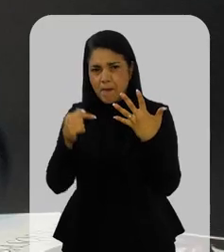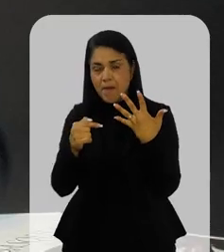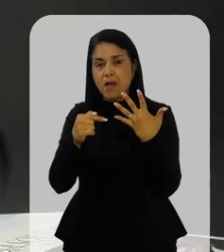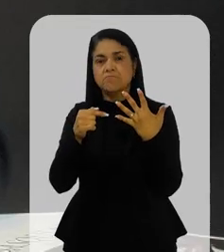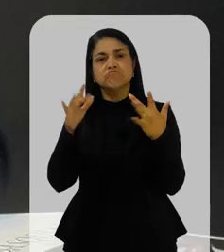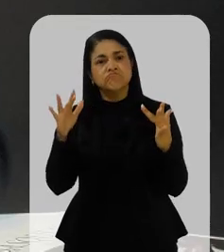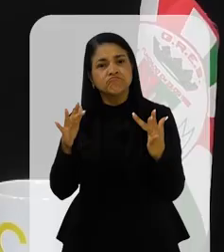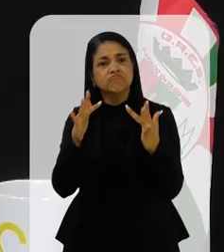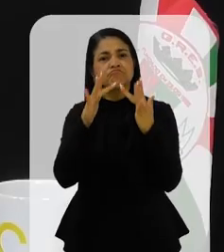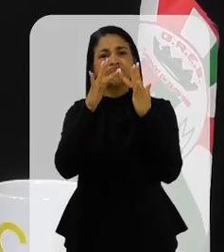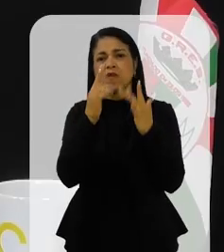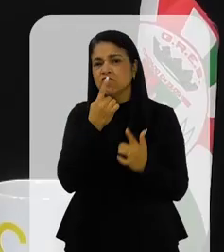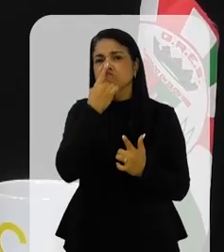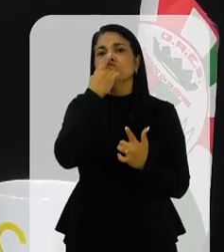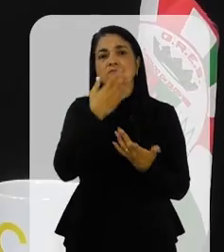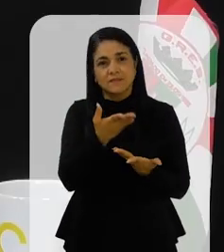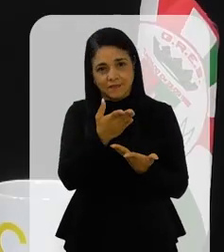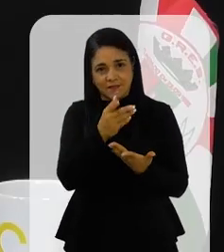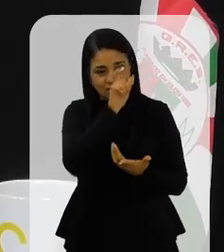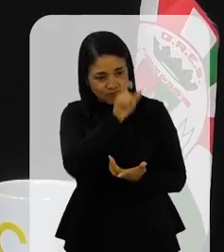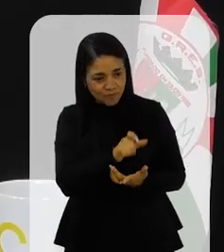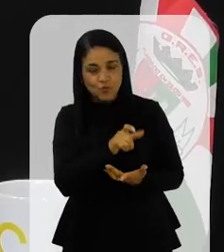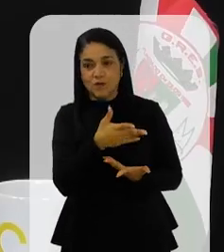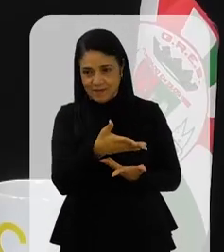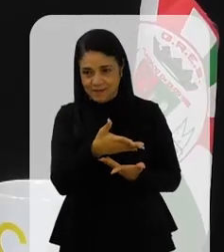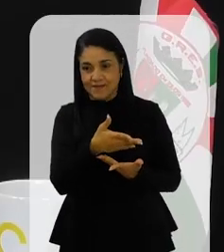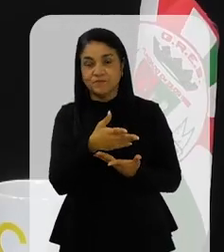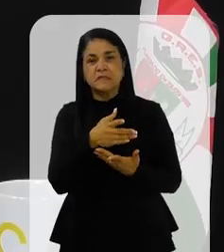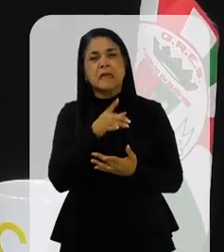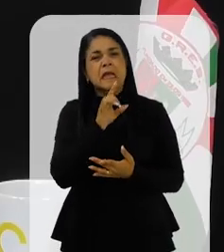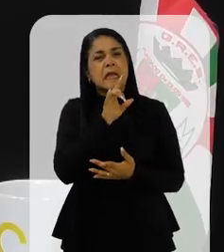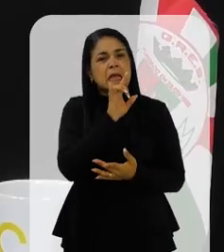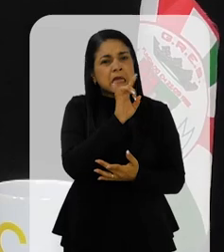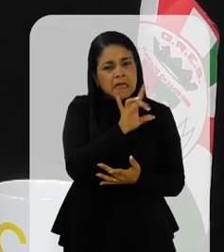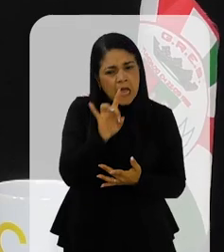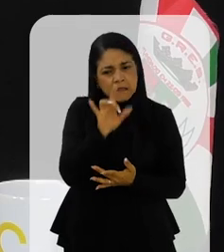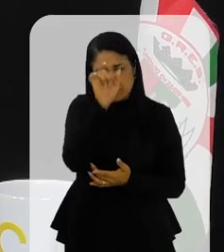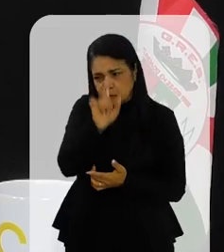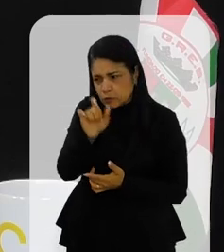identificou? Olha, cada um tem uma história, né?